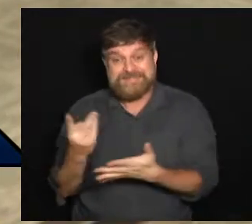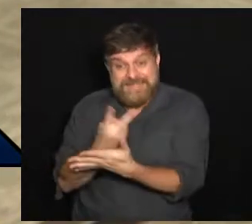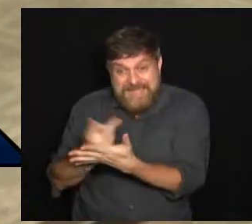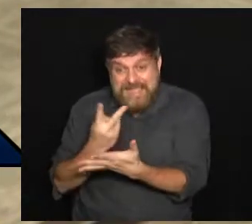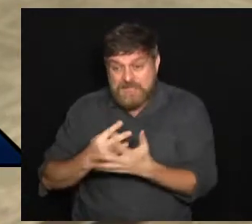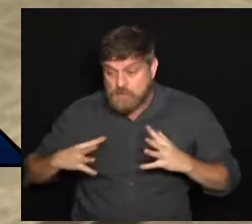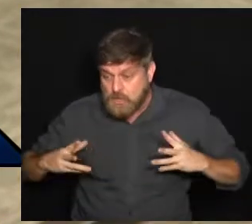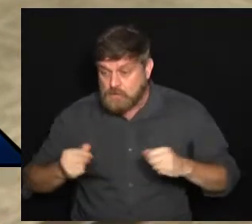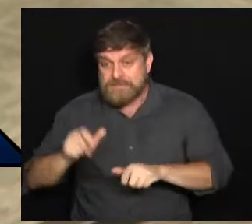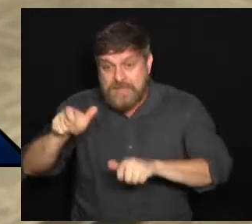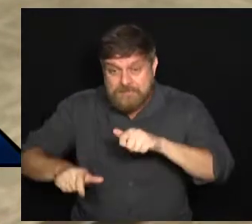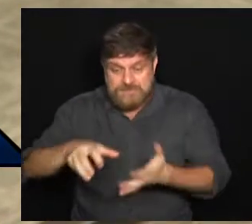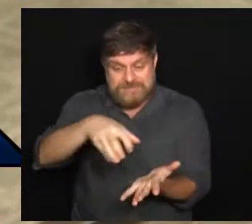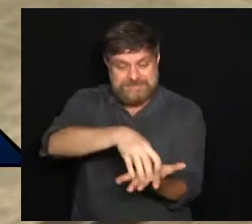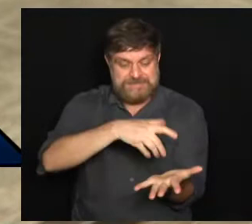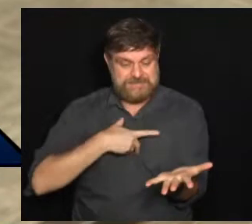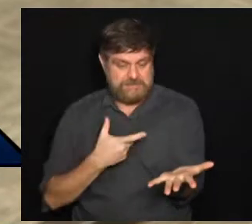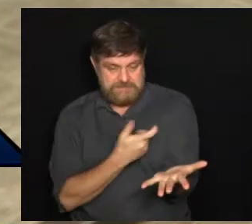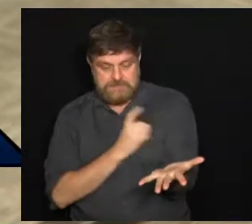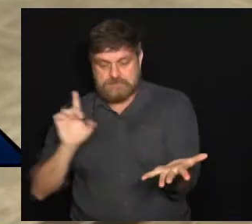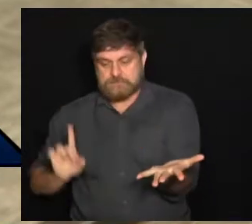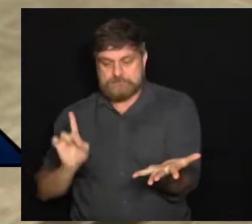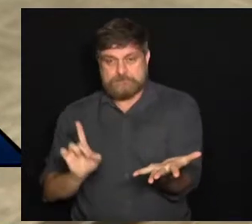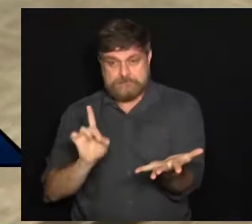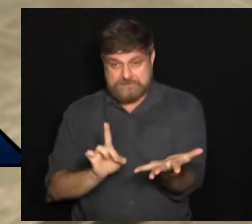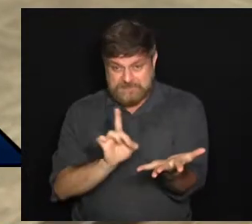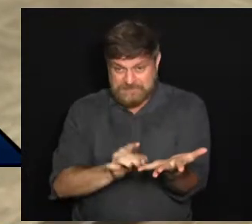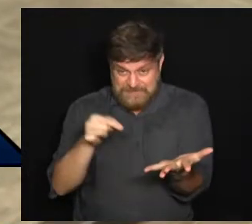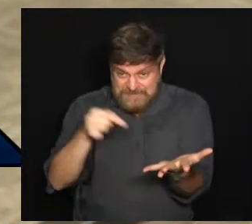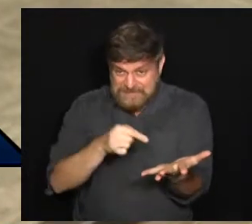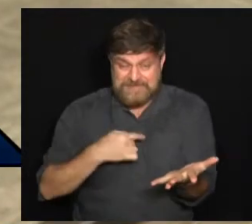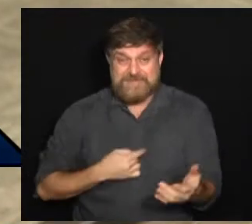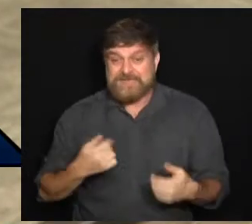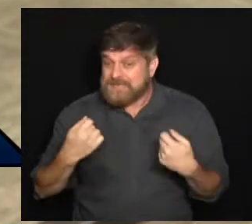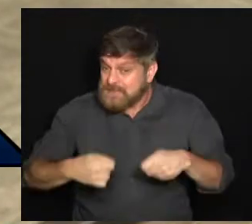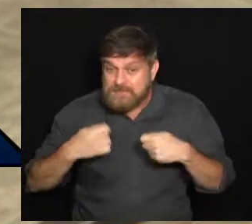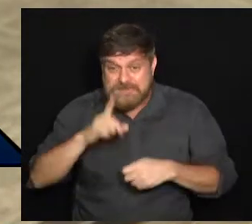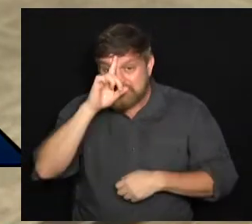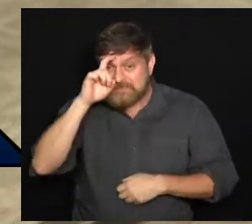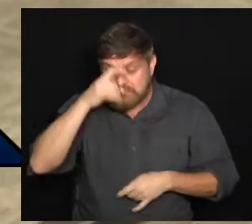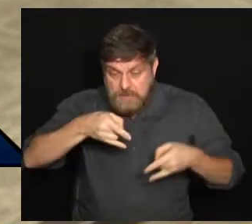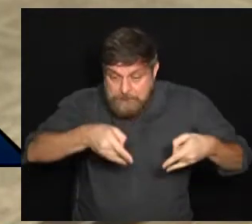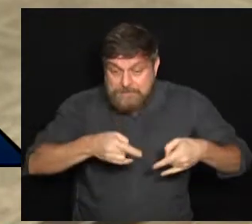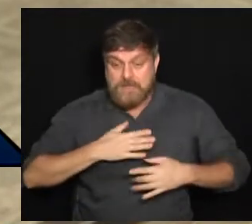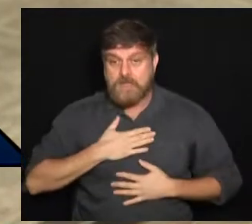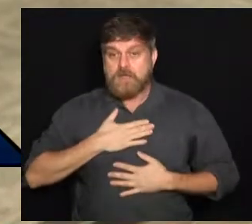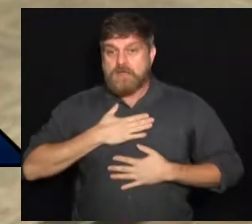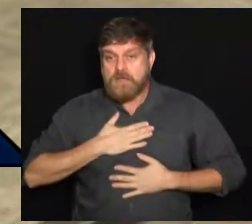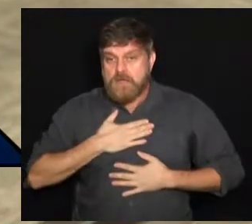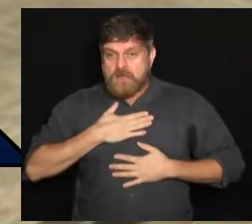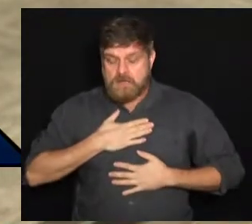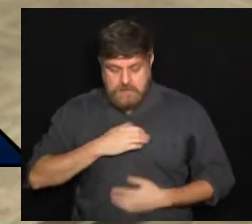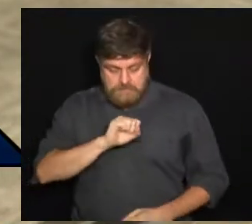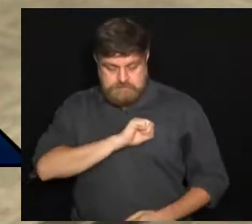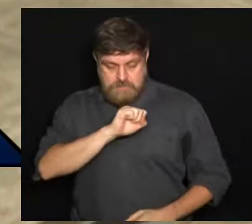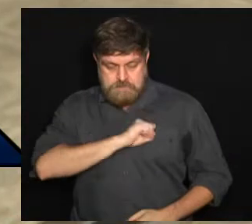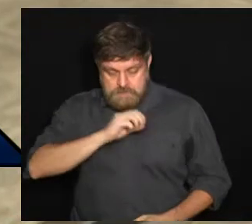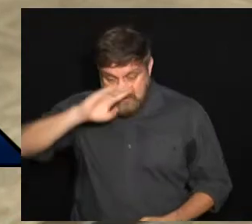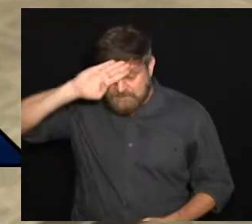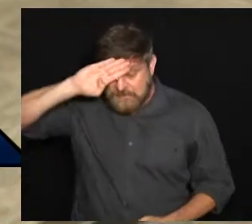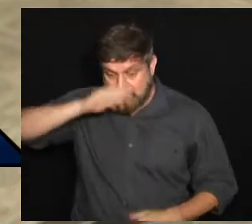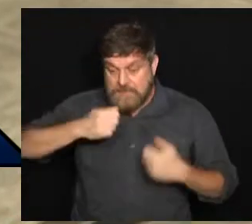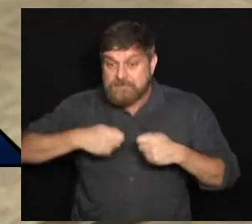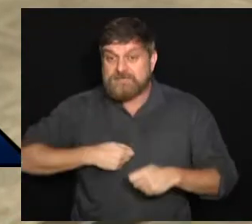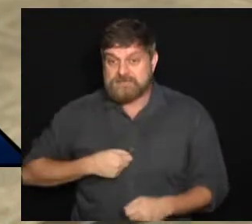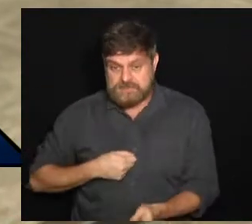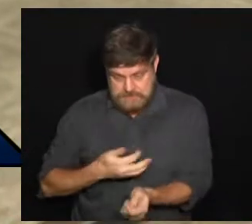que buscar o serviço de saúde, e não, mesmo que ele não precise internar e que ele tiver sintomas respiratórios como tosse, febre e tudo mais, deve ser